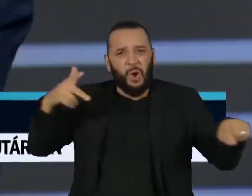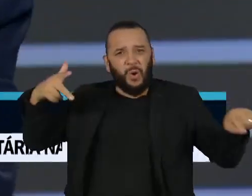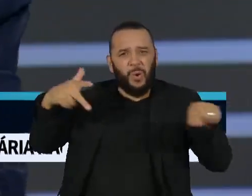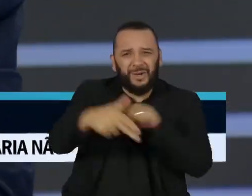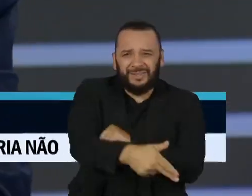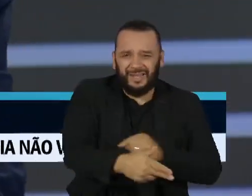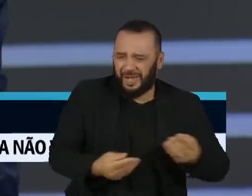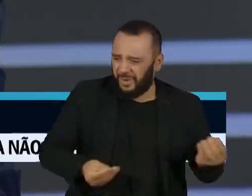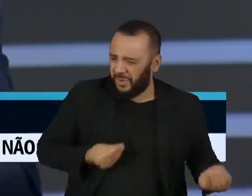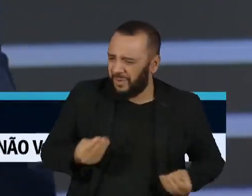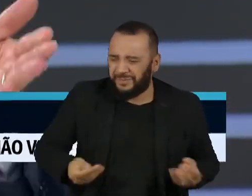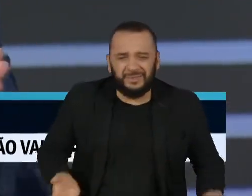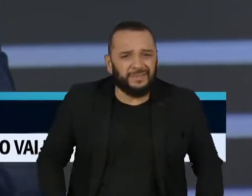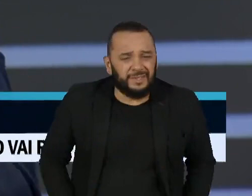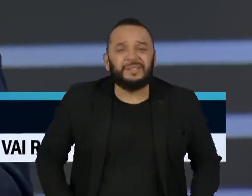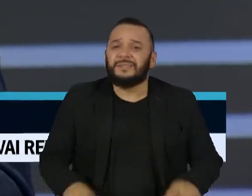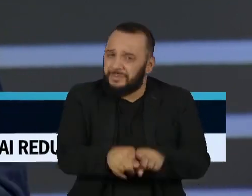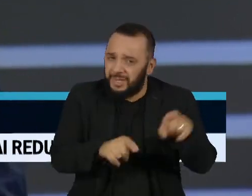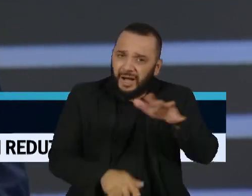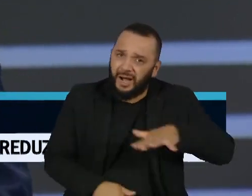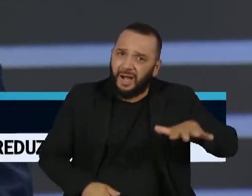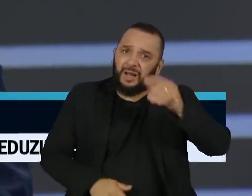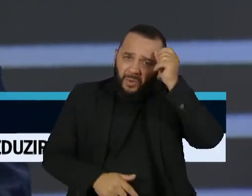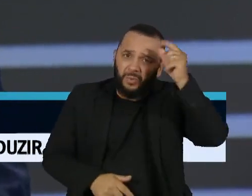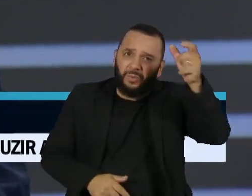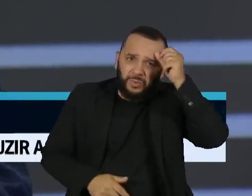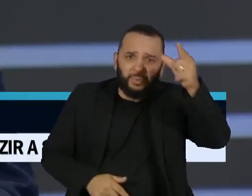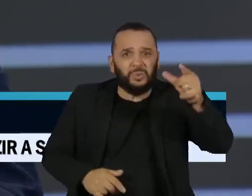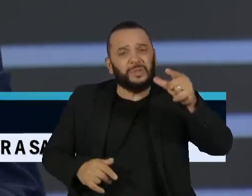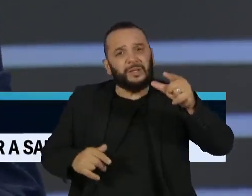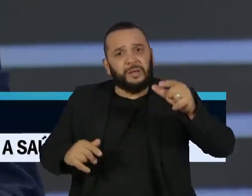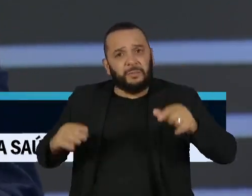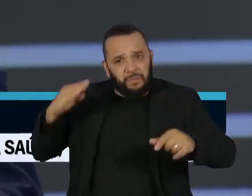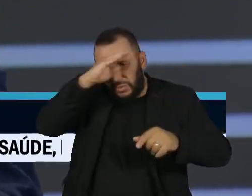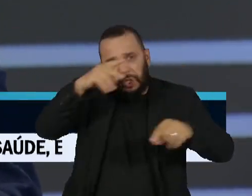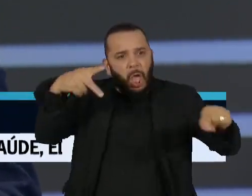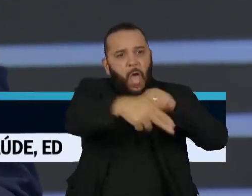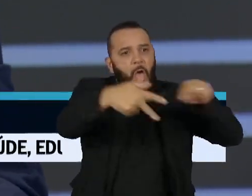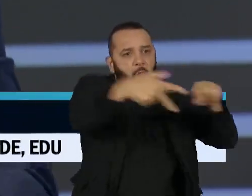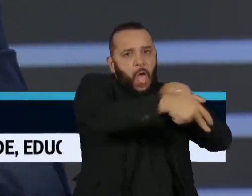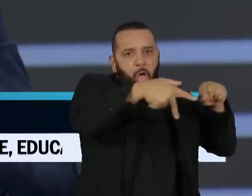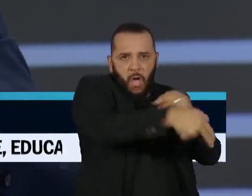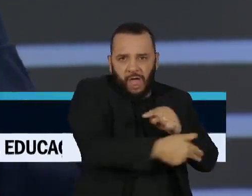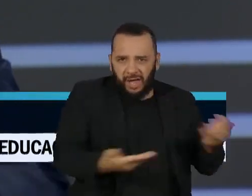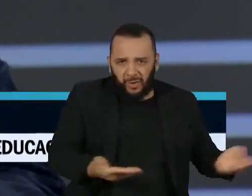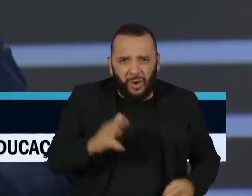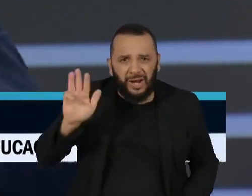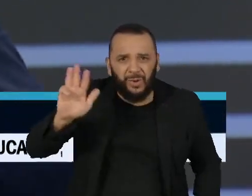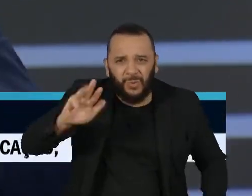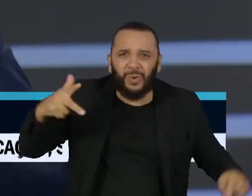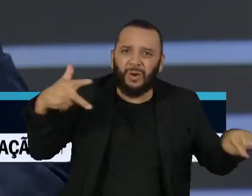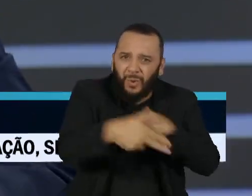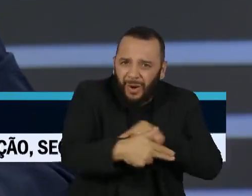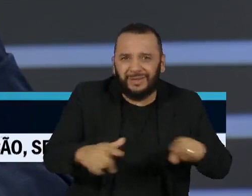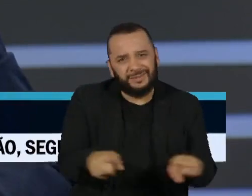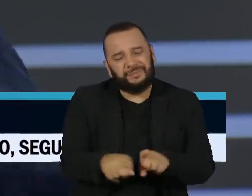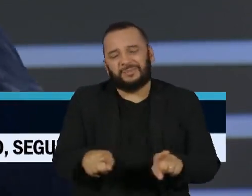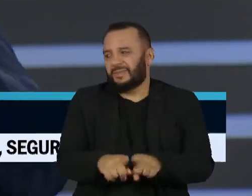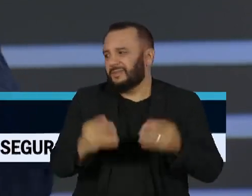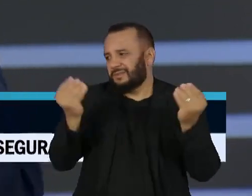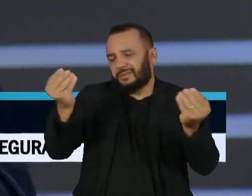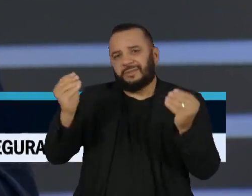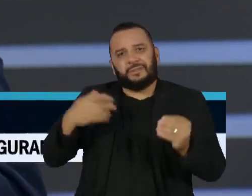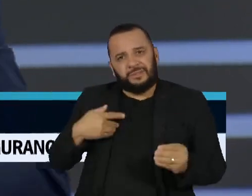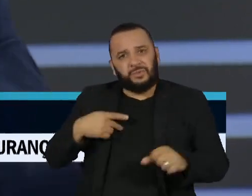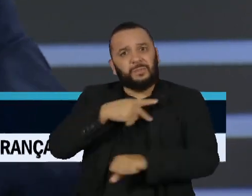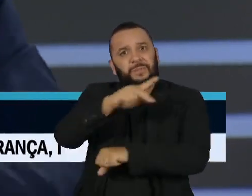foi duramente atingido também no governo Jair Bolsonaro, não dá para explicar, porque em todos os países, pega